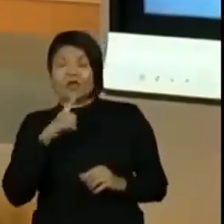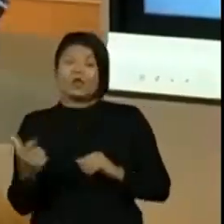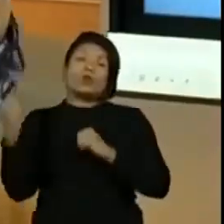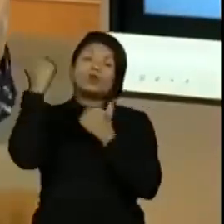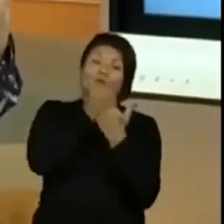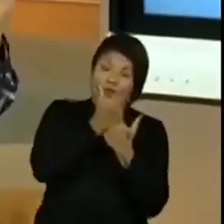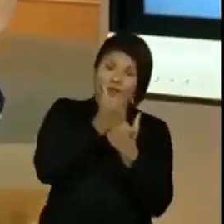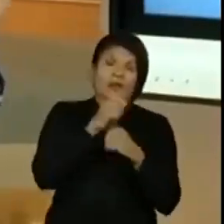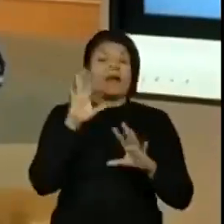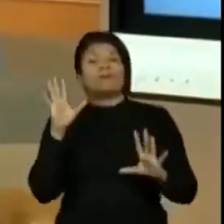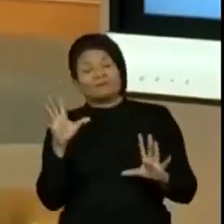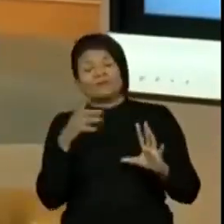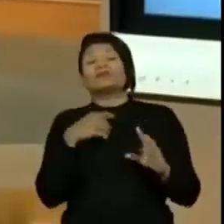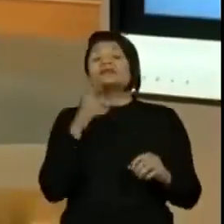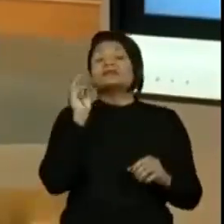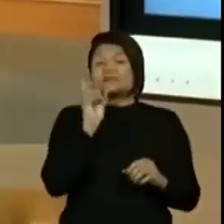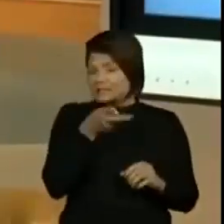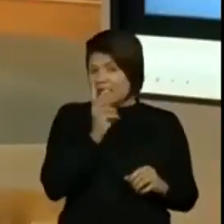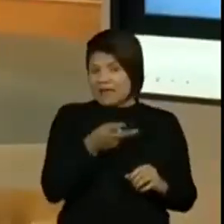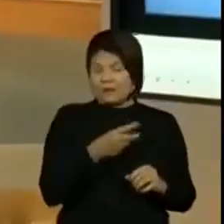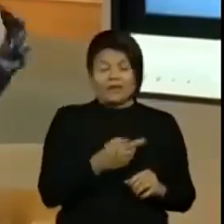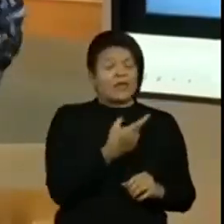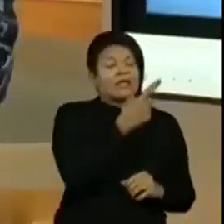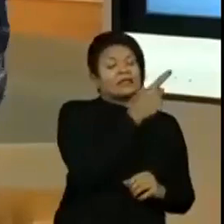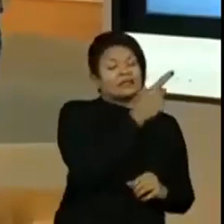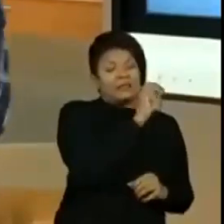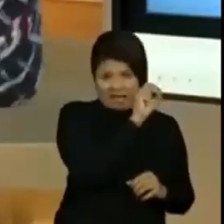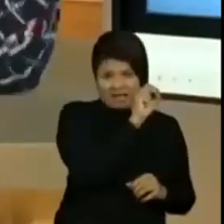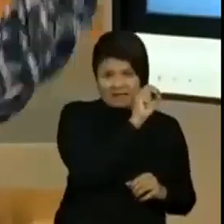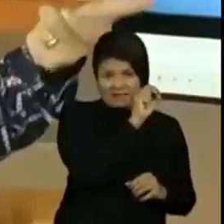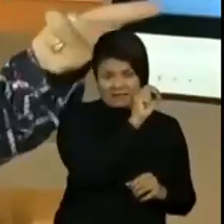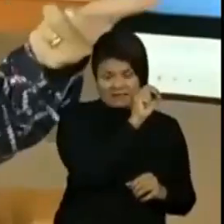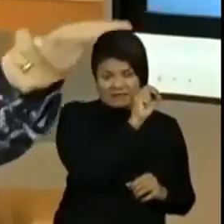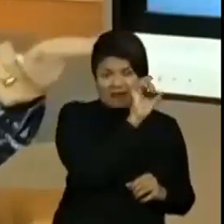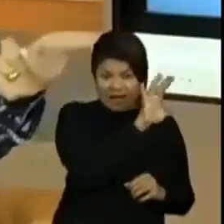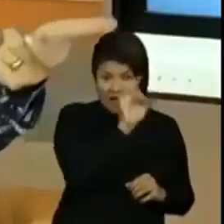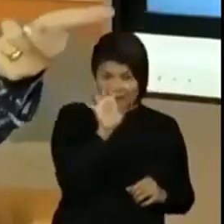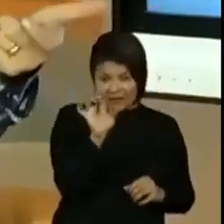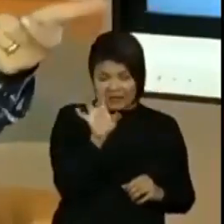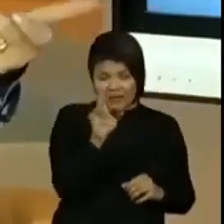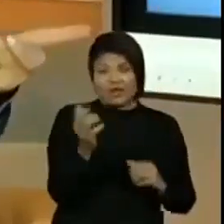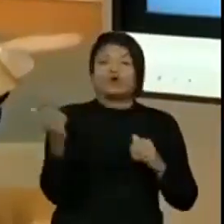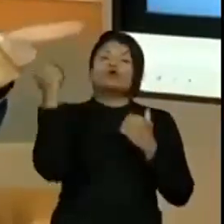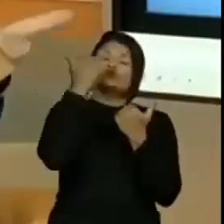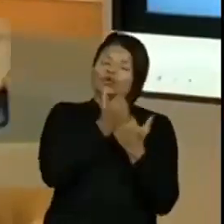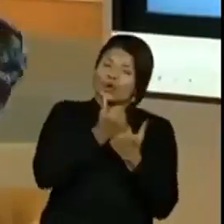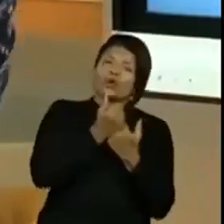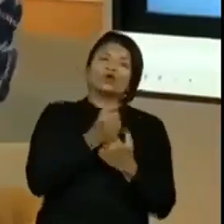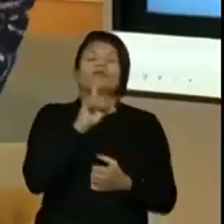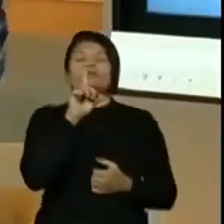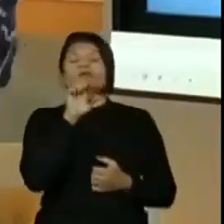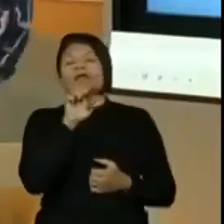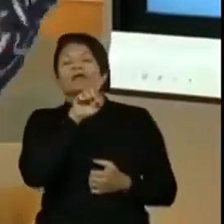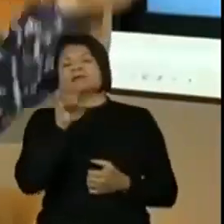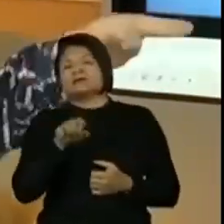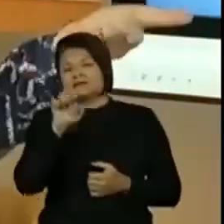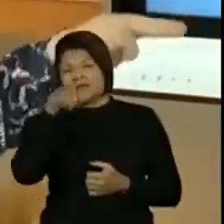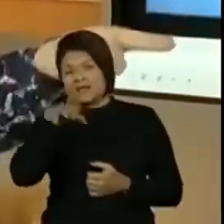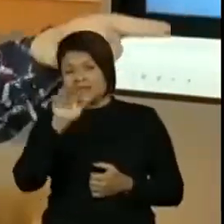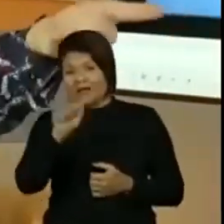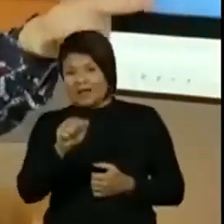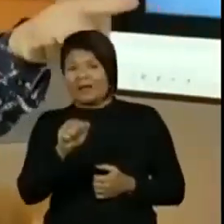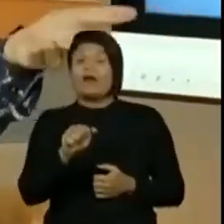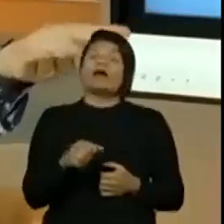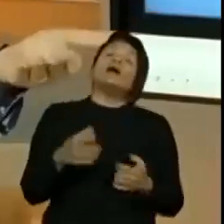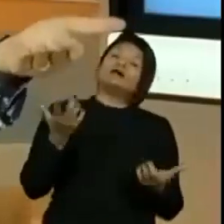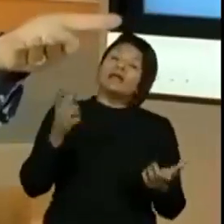a cada 10 unidades, eu troco por uma dezena. A cada 10 dezenas, eu troco por uma centena. A cada 10 centenas,